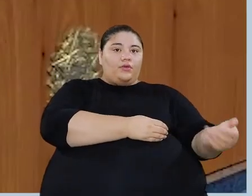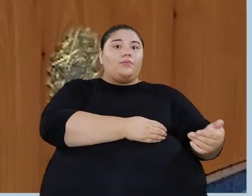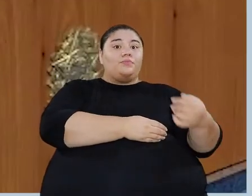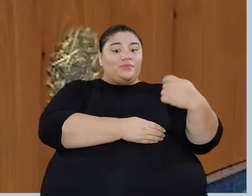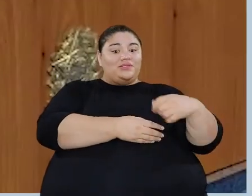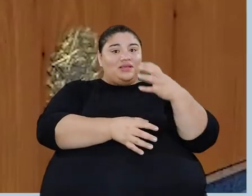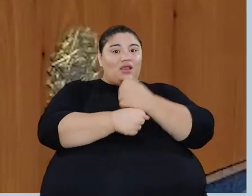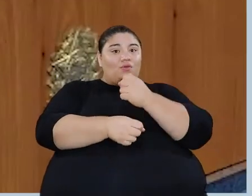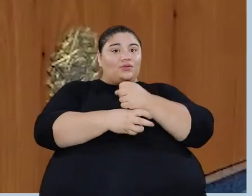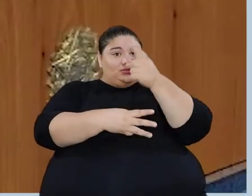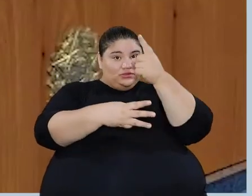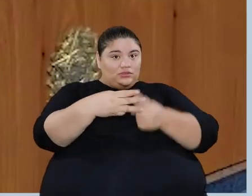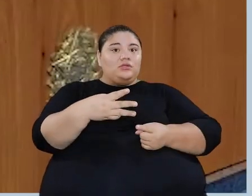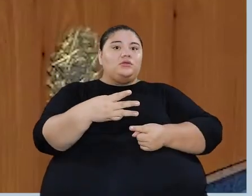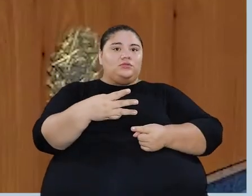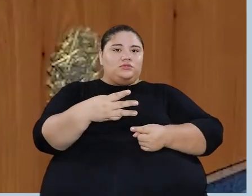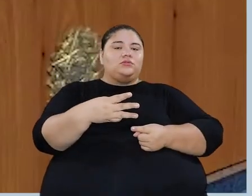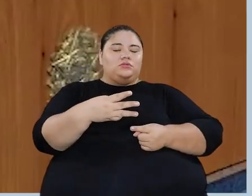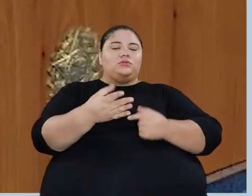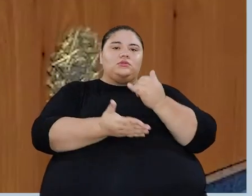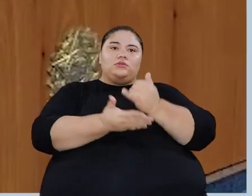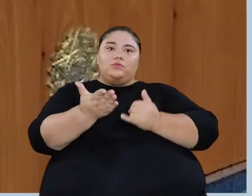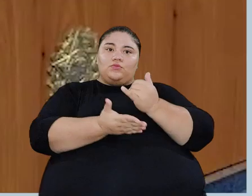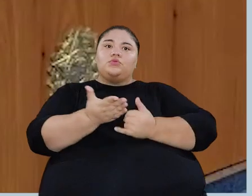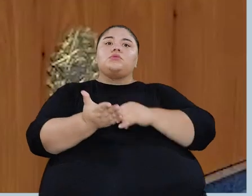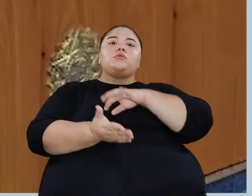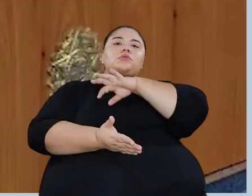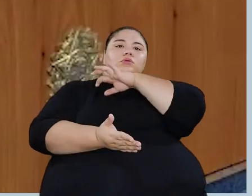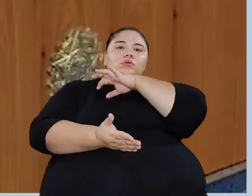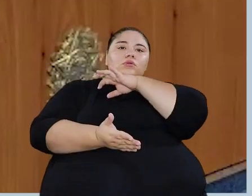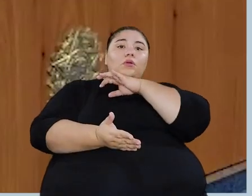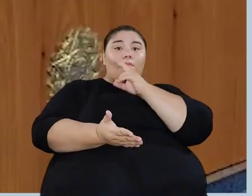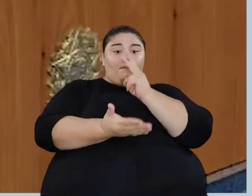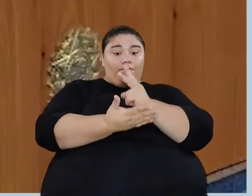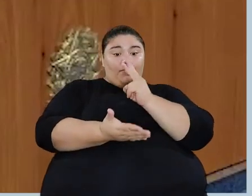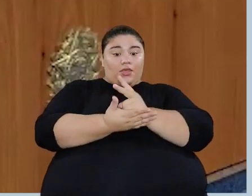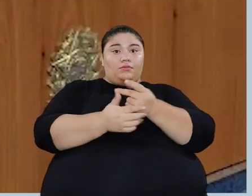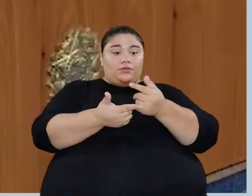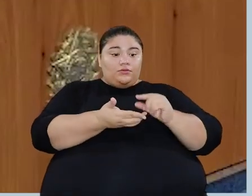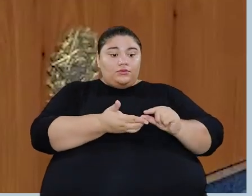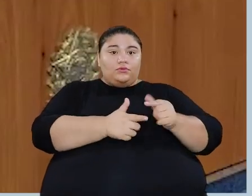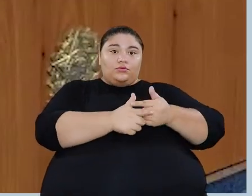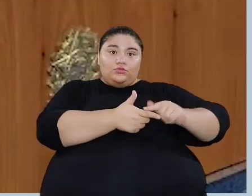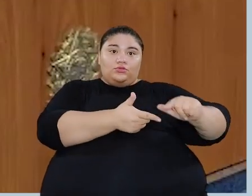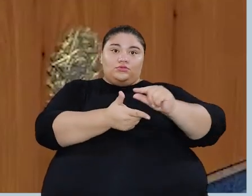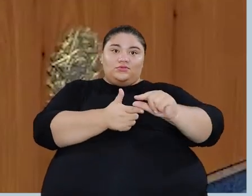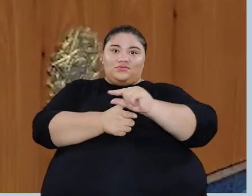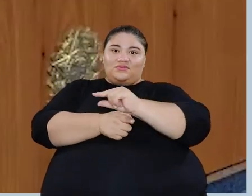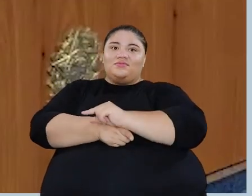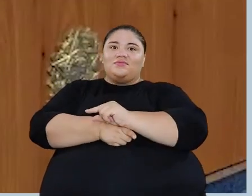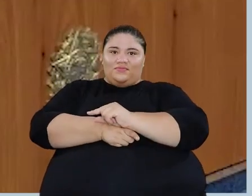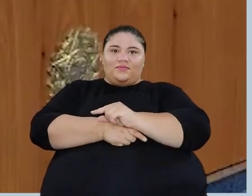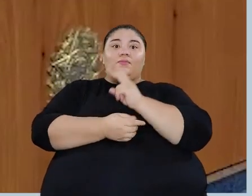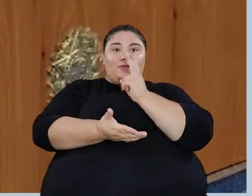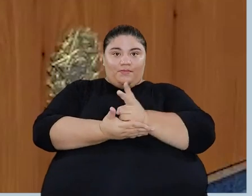na verdade, 3 cálculos tributários em cima da mesma operação financeira, da mesma